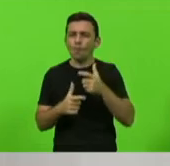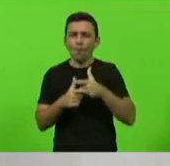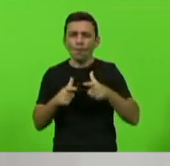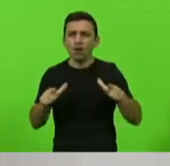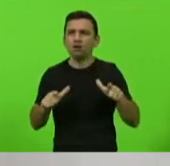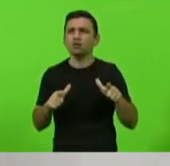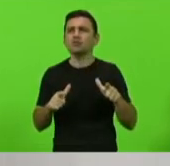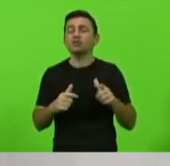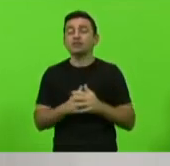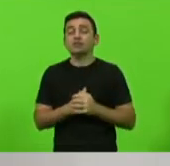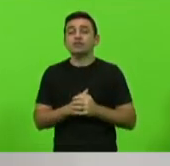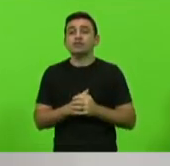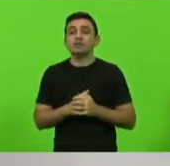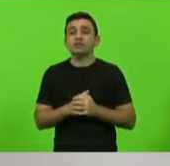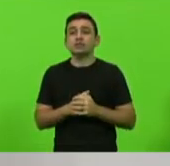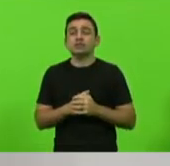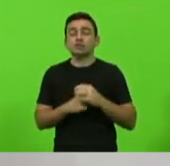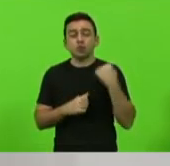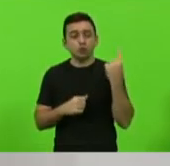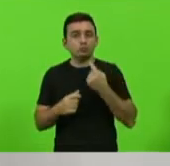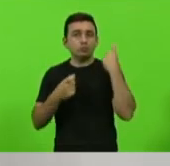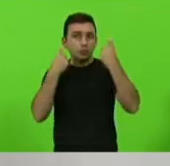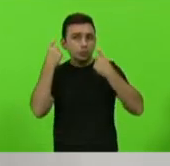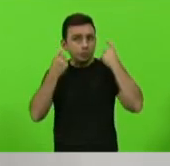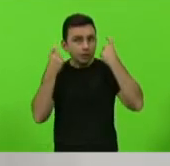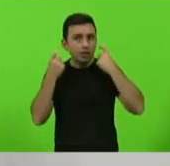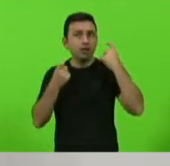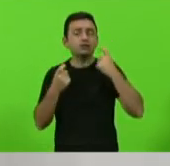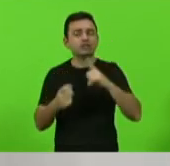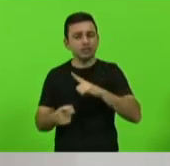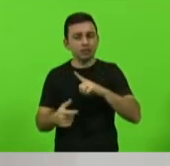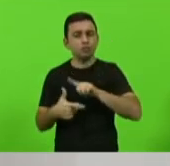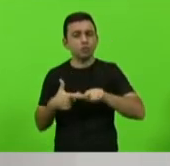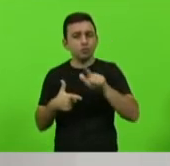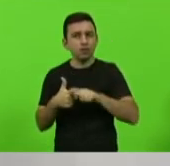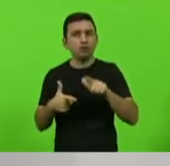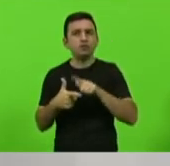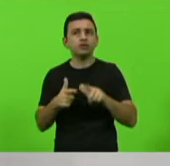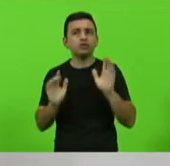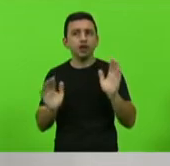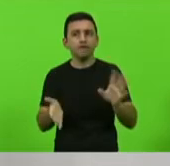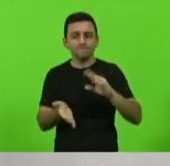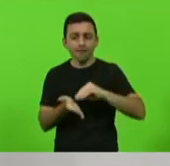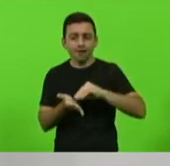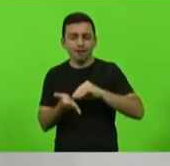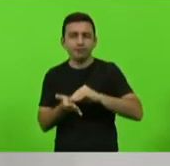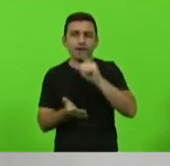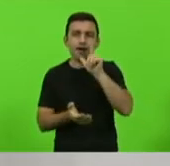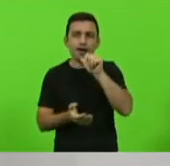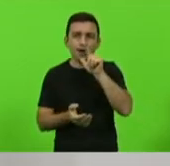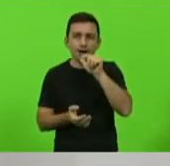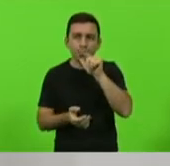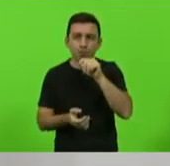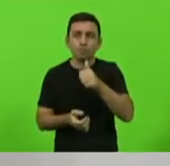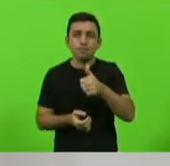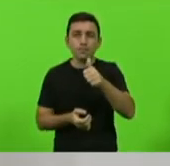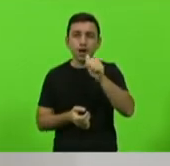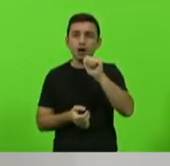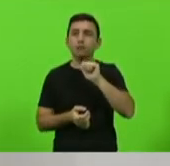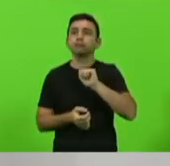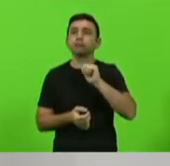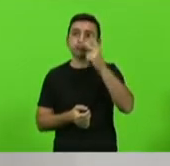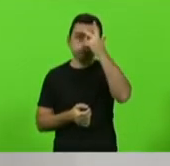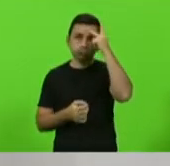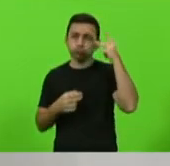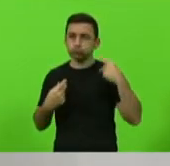nos preocupa e já tem dado problema de falta de água para o consumo humano. Não é só a